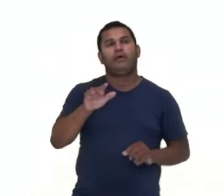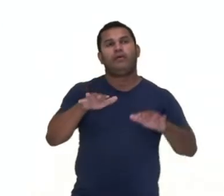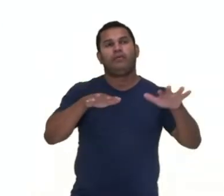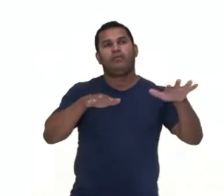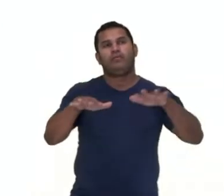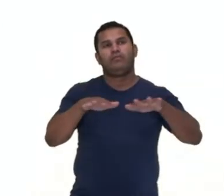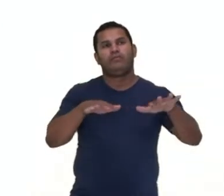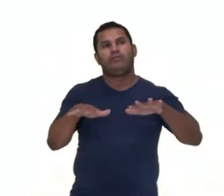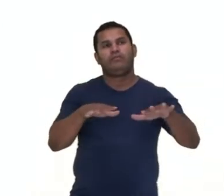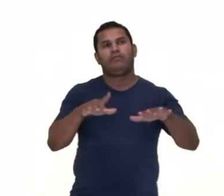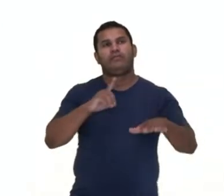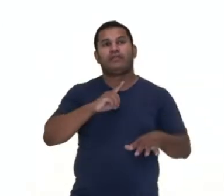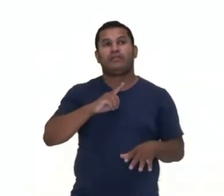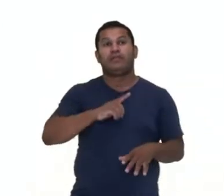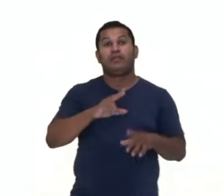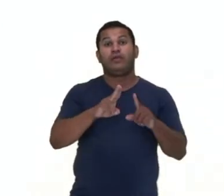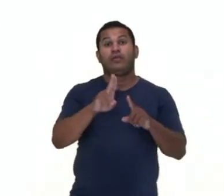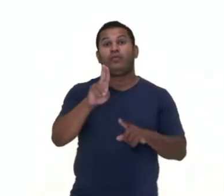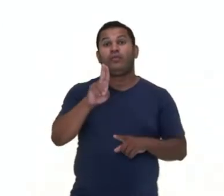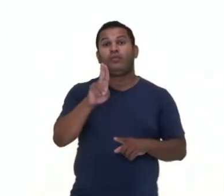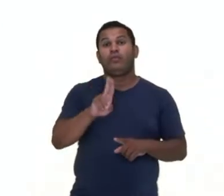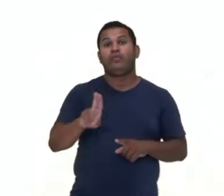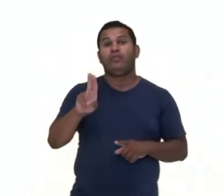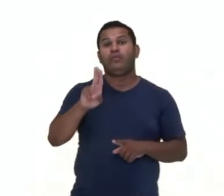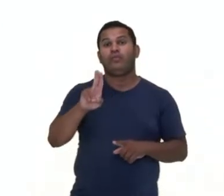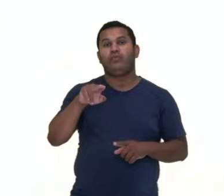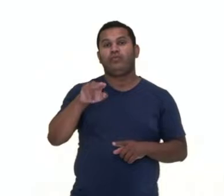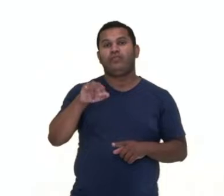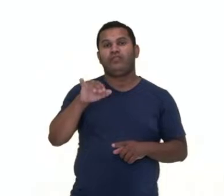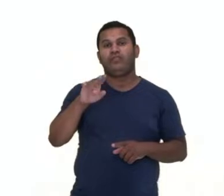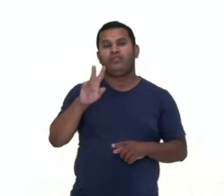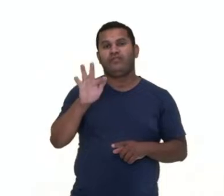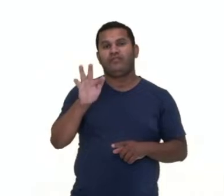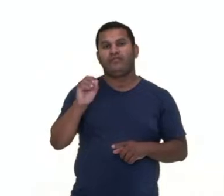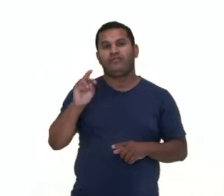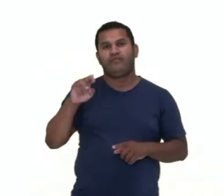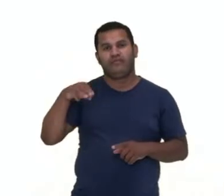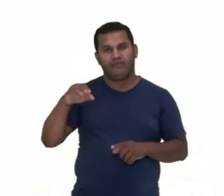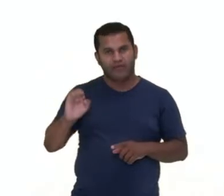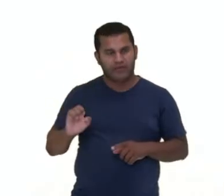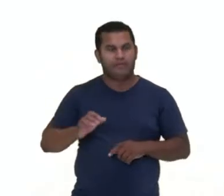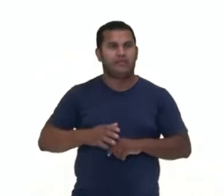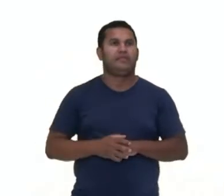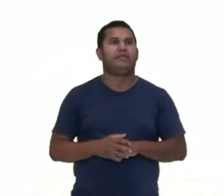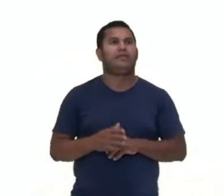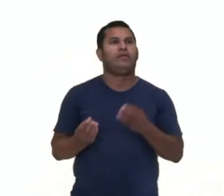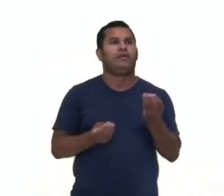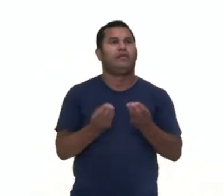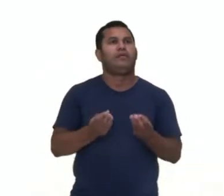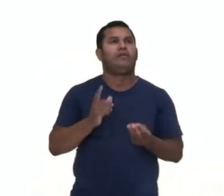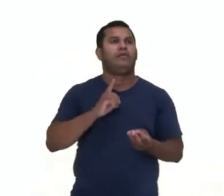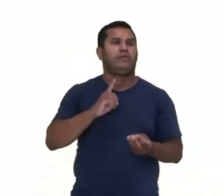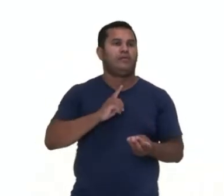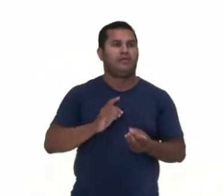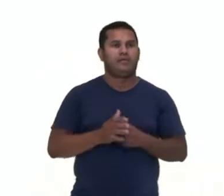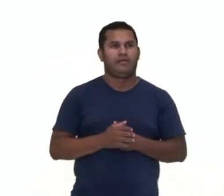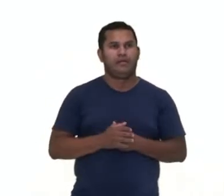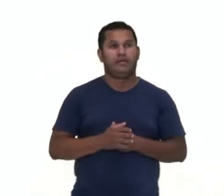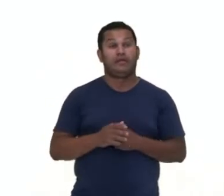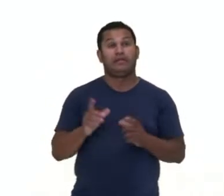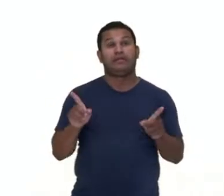de Torricelli e como ela foi deduzida e utilizar as equações de Torricelli para entender a necessidade do cinto